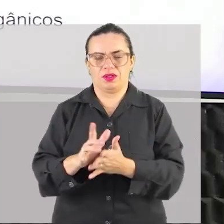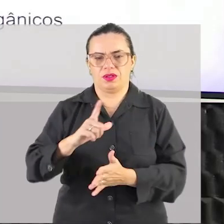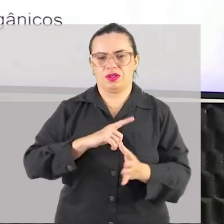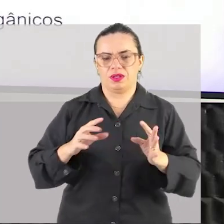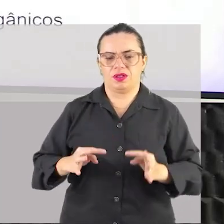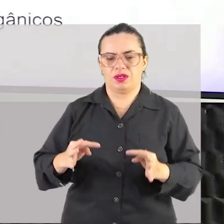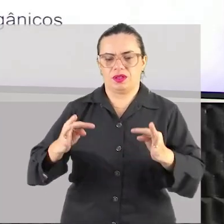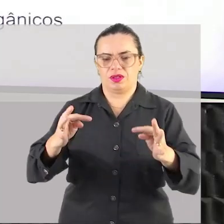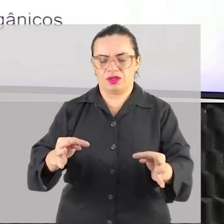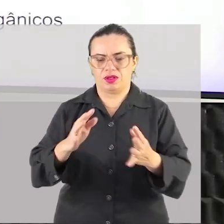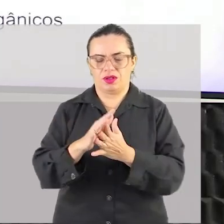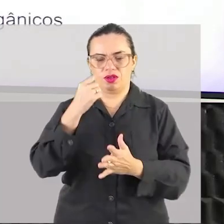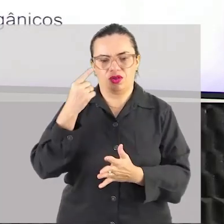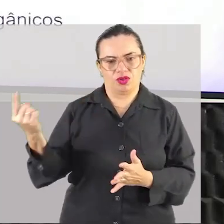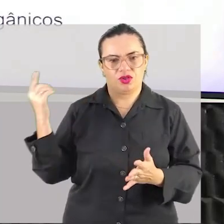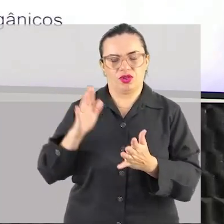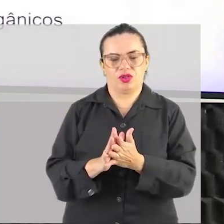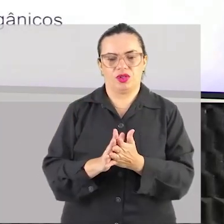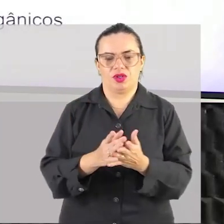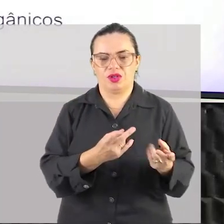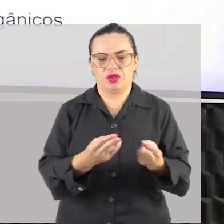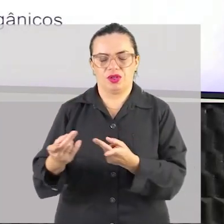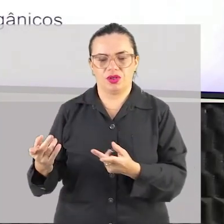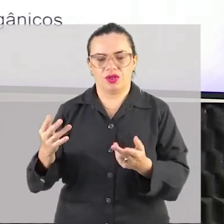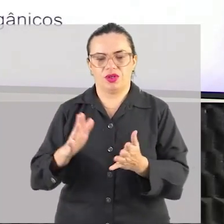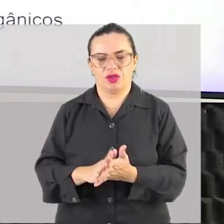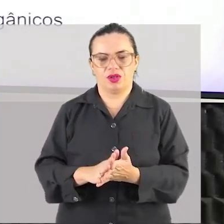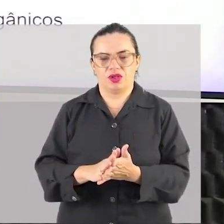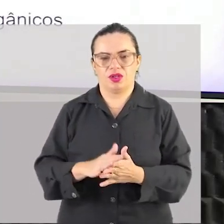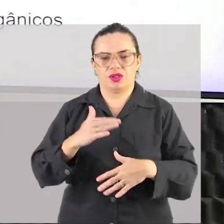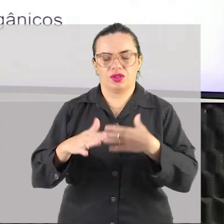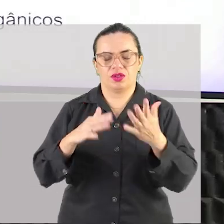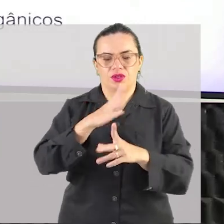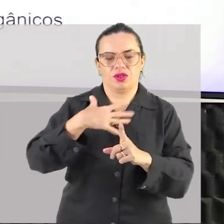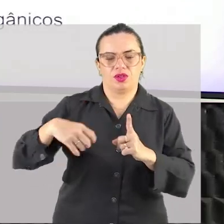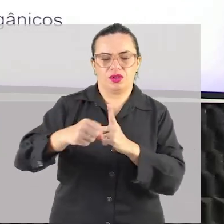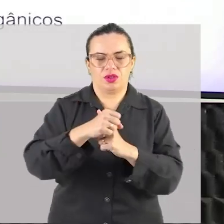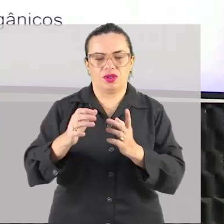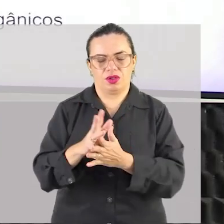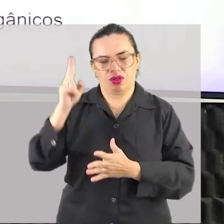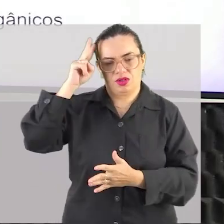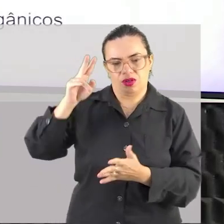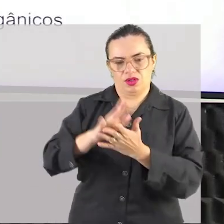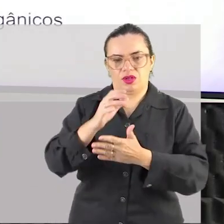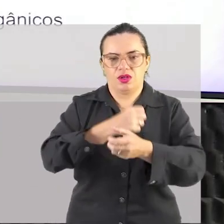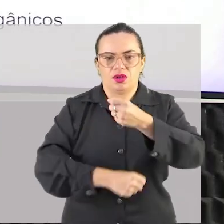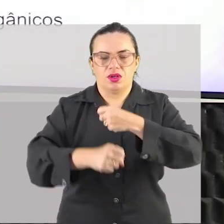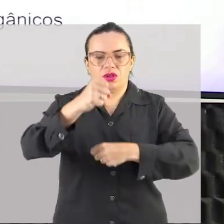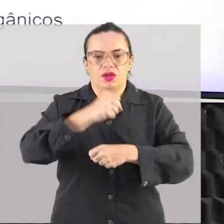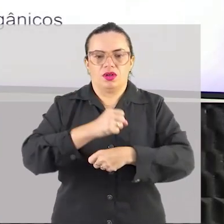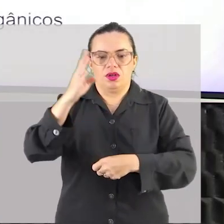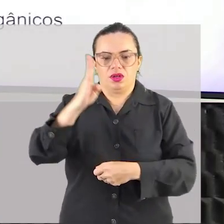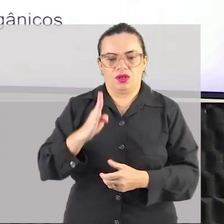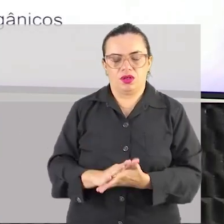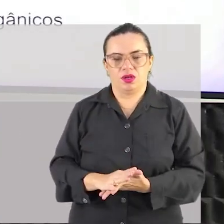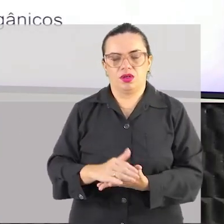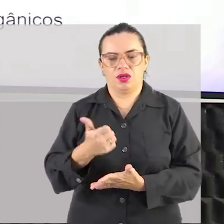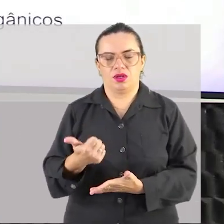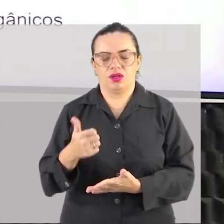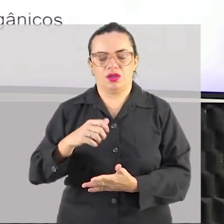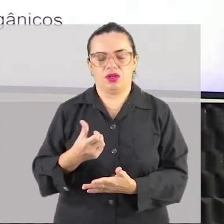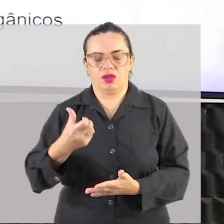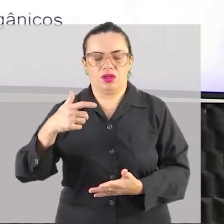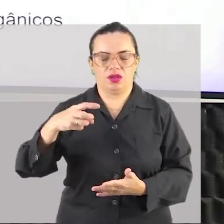por necessidade. Se você lembrar bem, deixa eu contextualizar aqui rapidinho, o Brasil em 1973, durante a Guerra do Yom